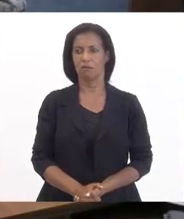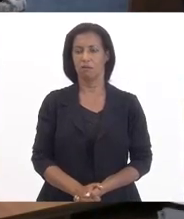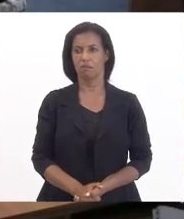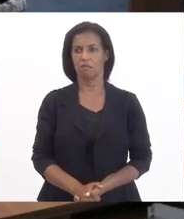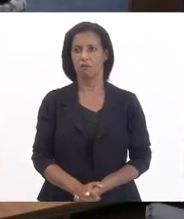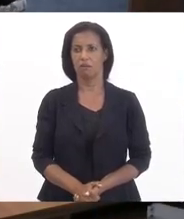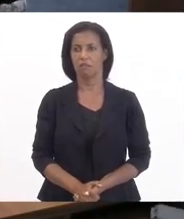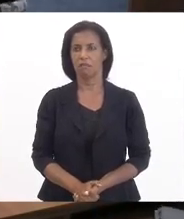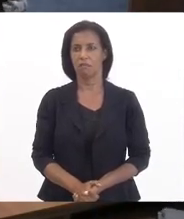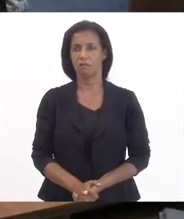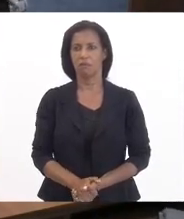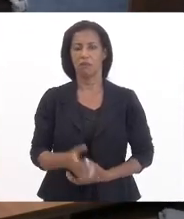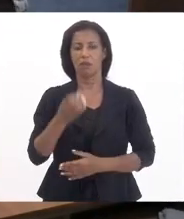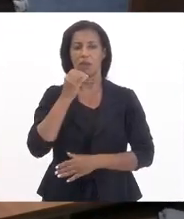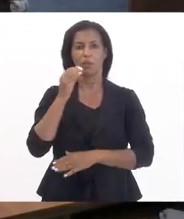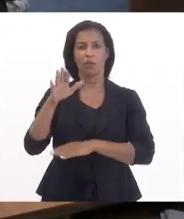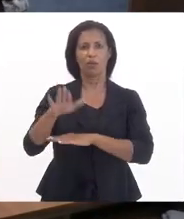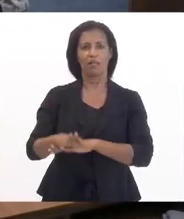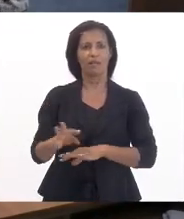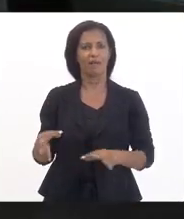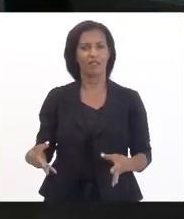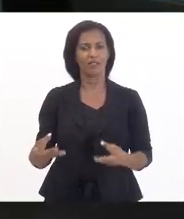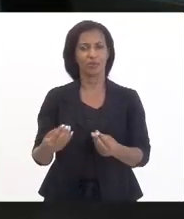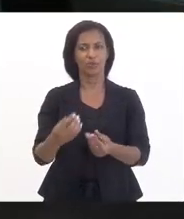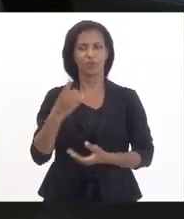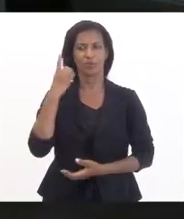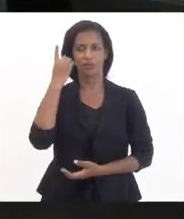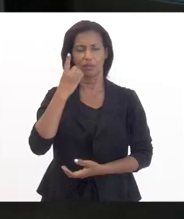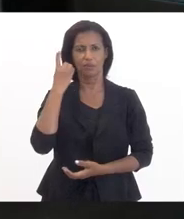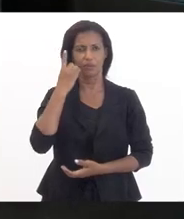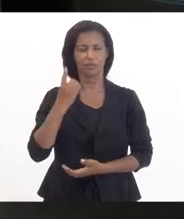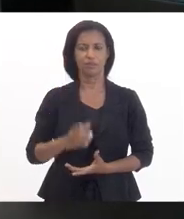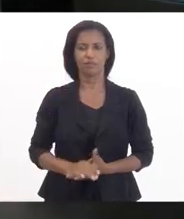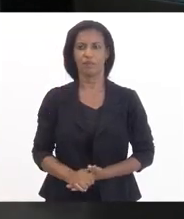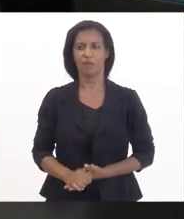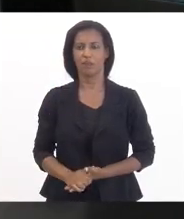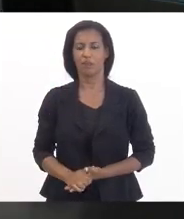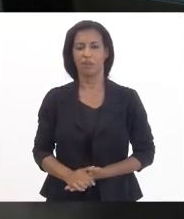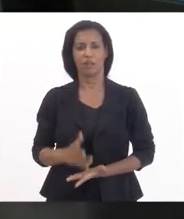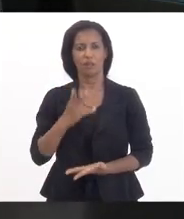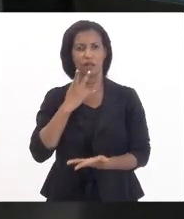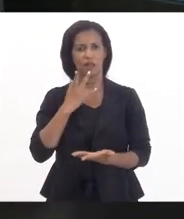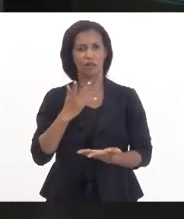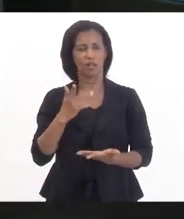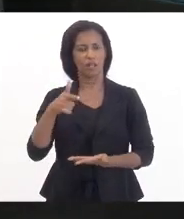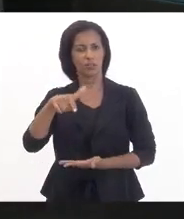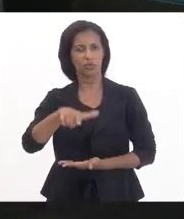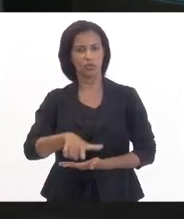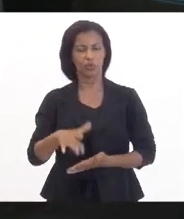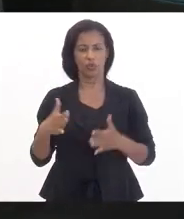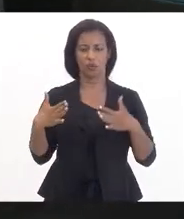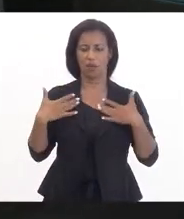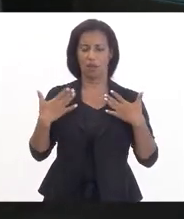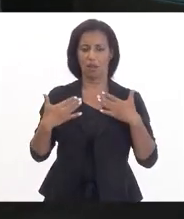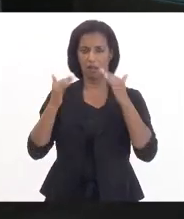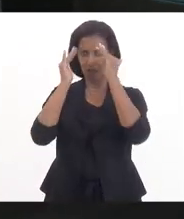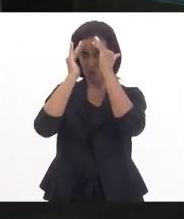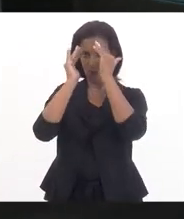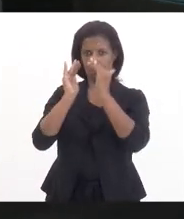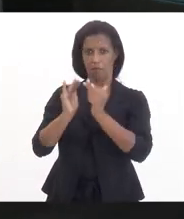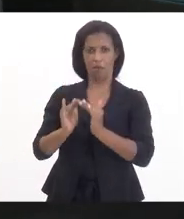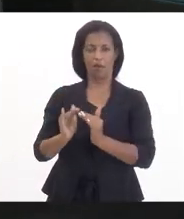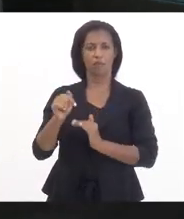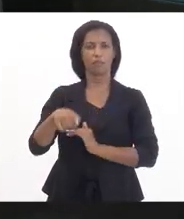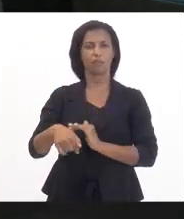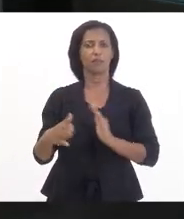É uma excelente tarde, senhoras e senhores, deputados e deputadas. Dizer que é mais uma vez uma alegria, uma honra estar